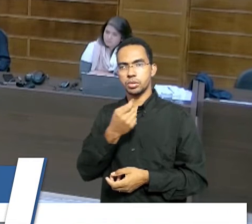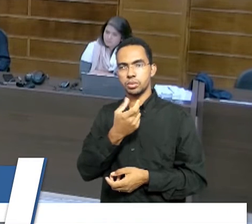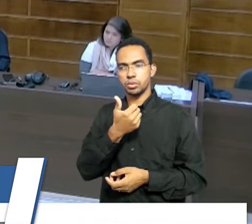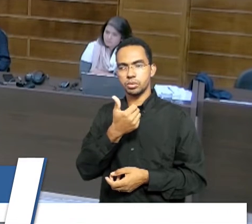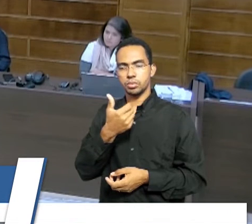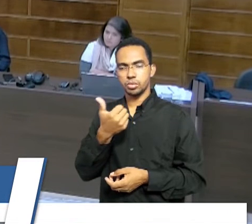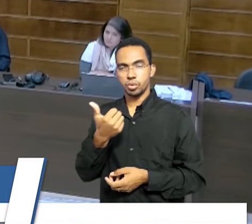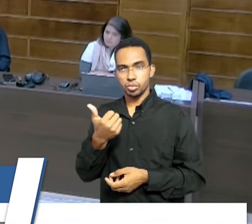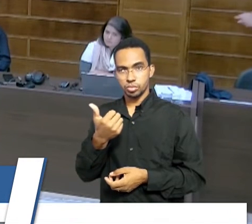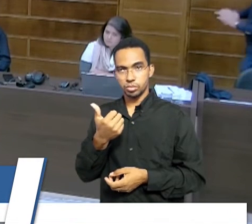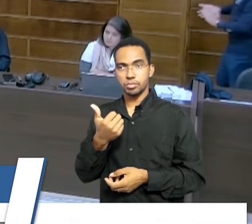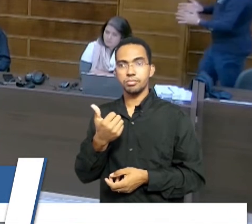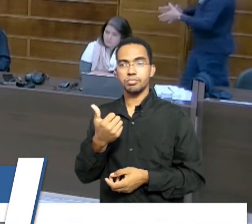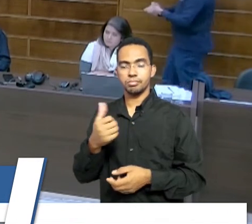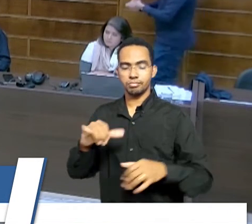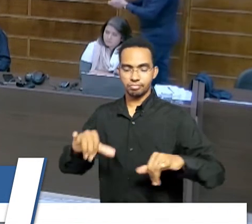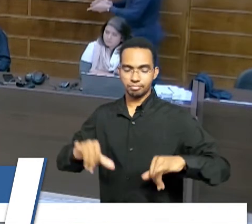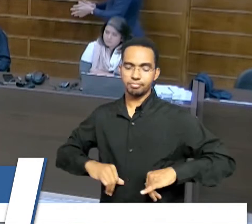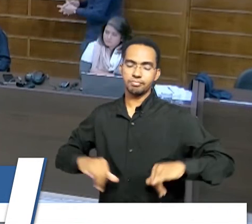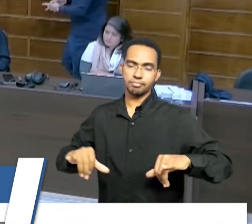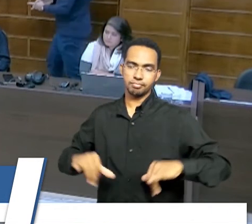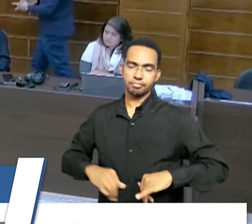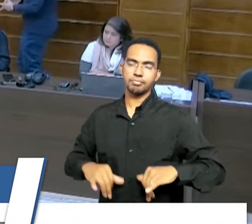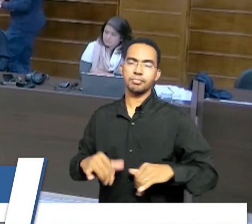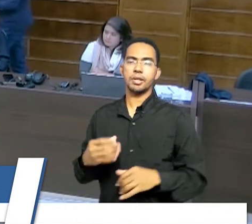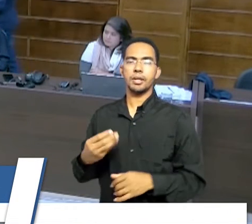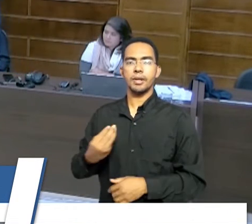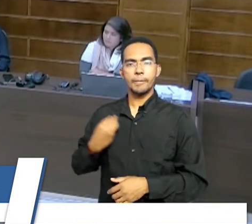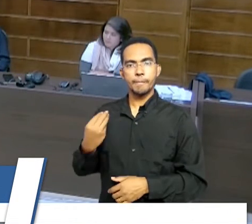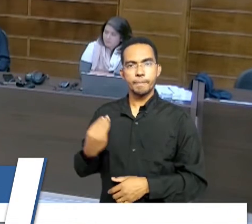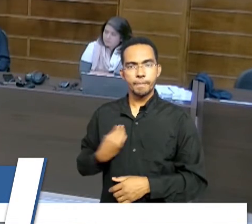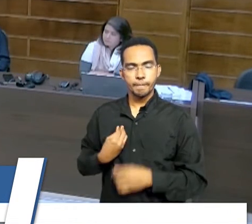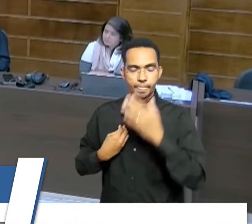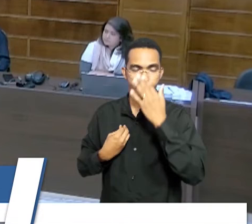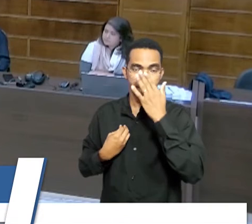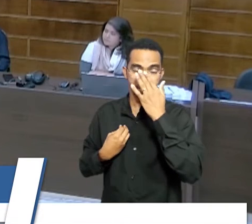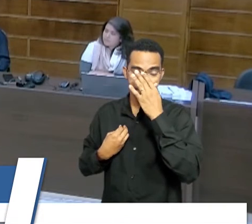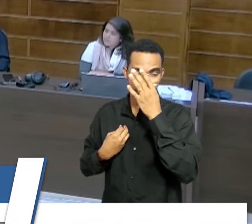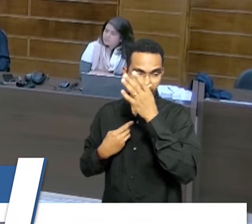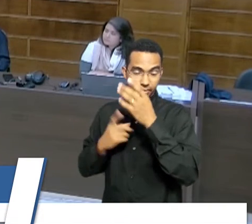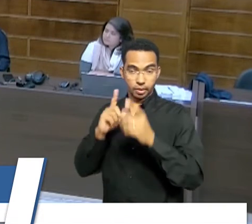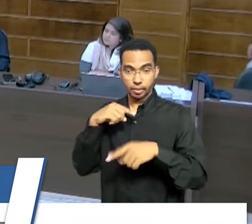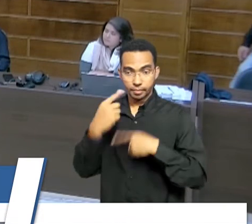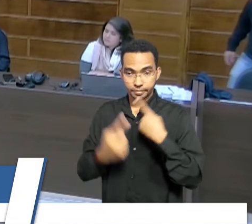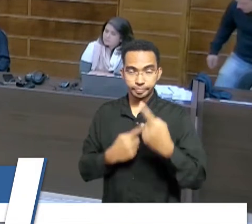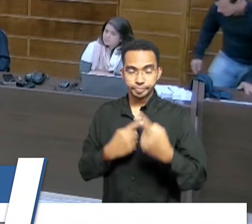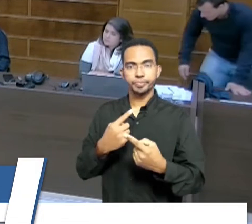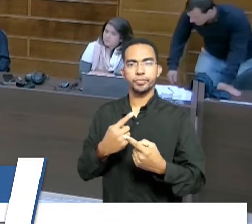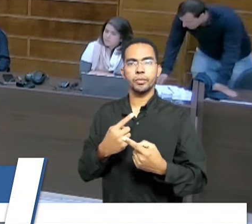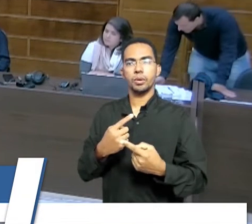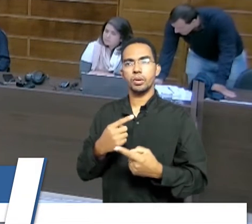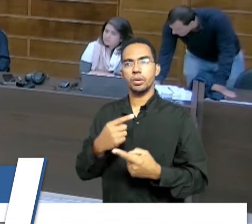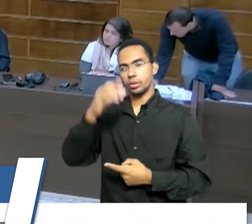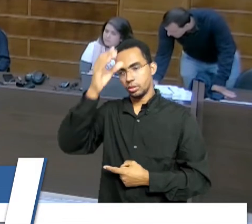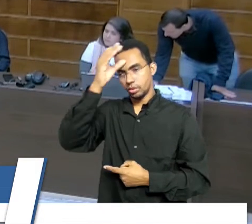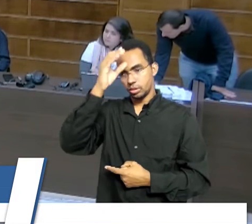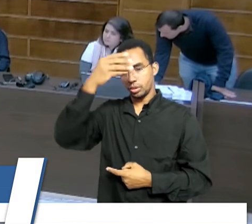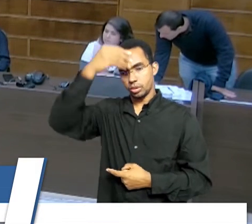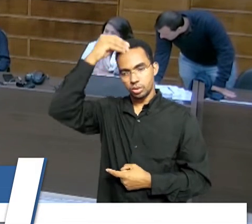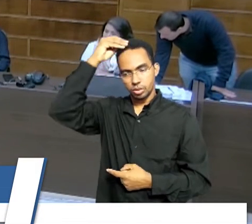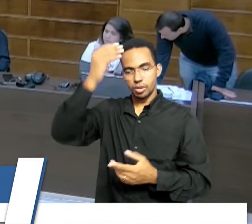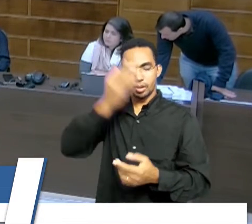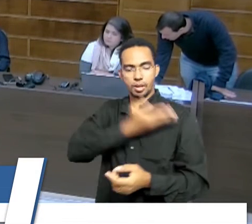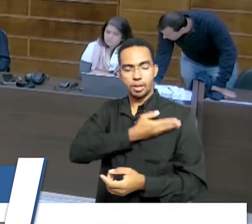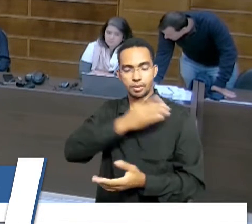vida. Esposo dedicado, tio, padrinho, amigo verdadeiro, vizinho, servidor de